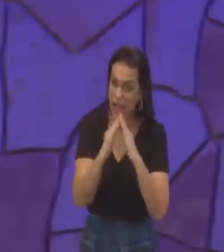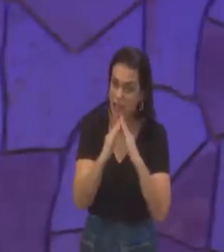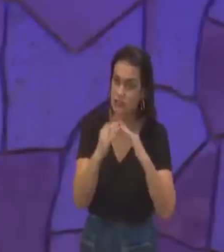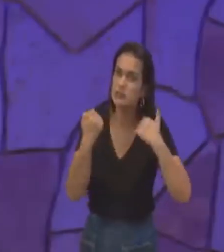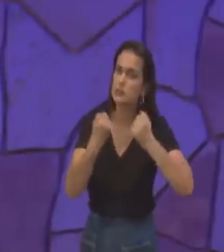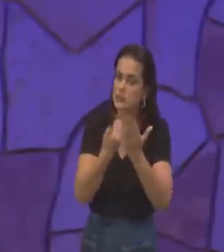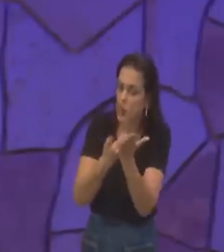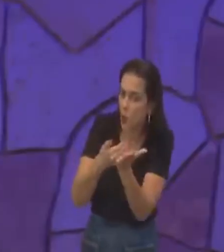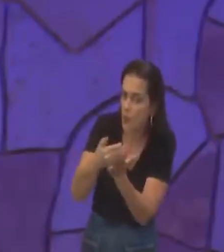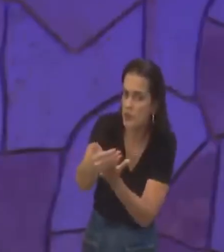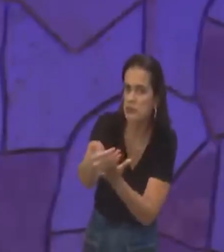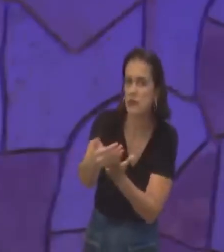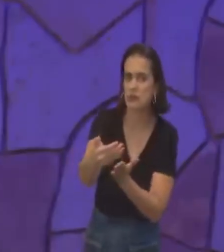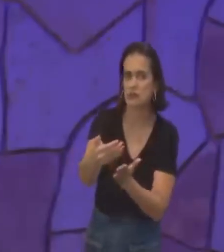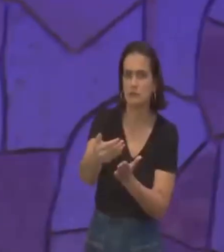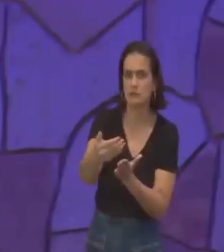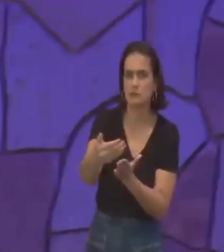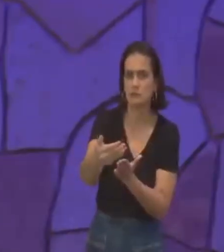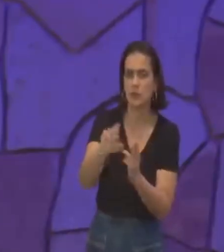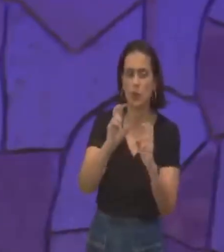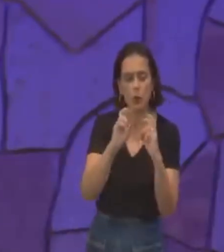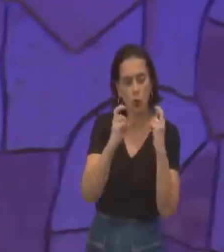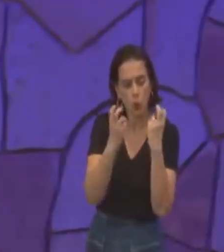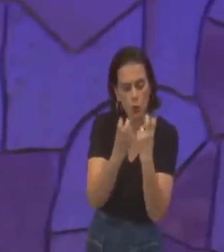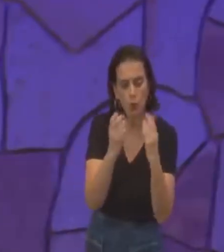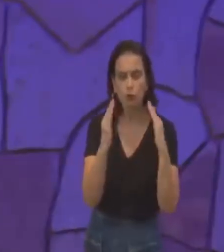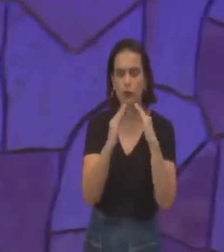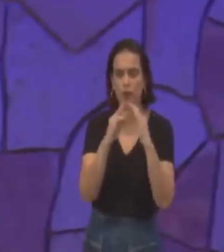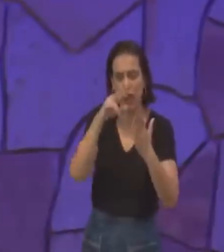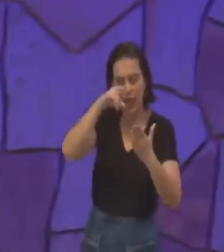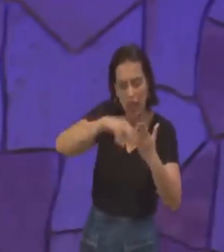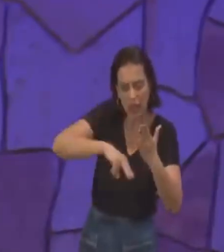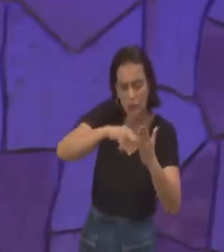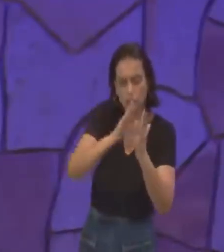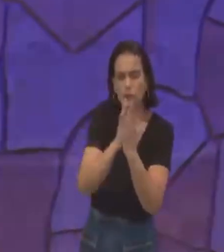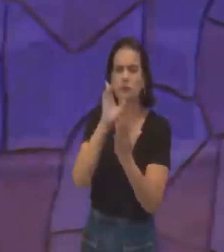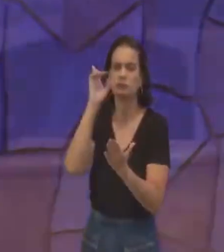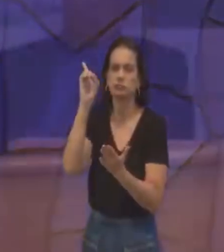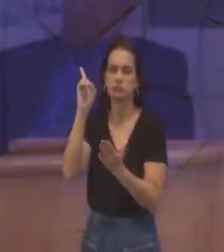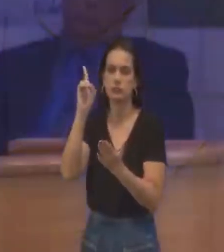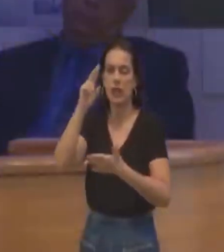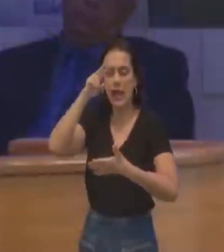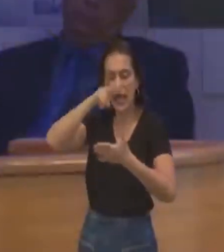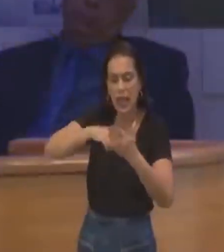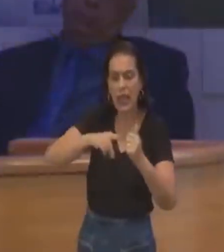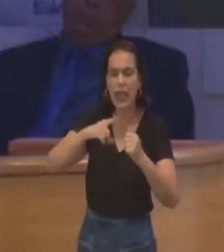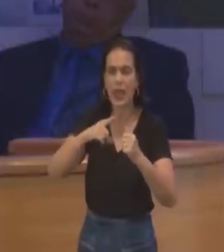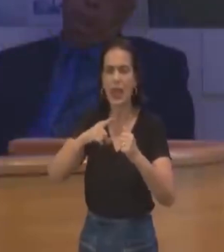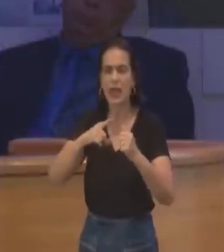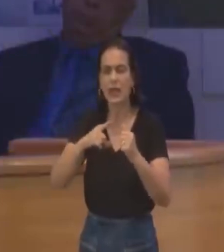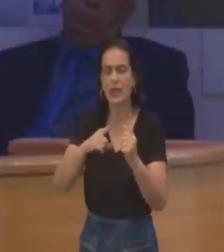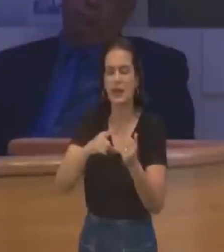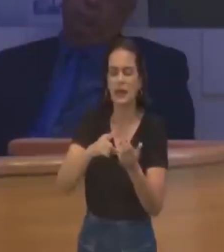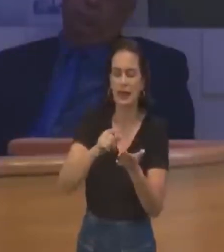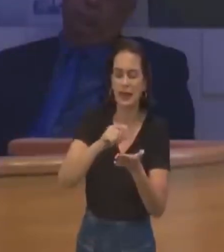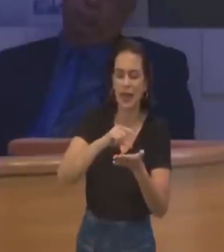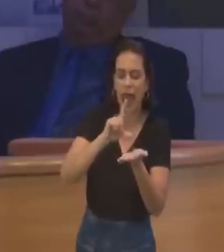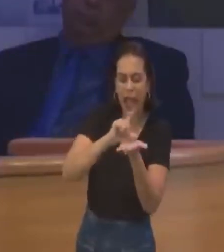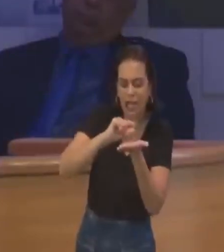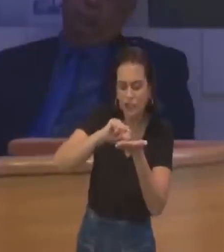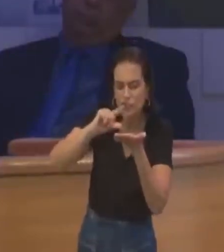o estudo, o culto doméstico, a leitura de um livro, a leitura de um artigo, o momento de oração. É